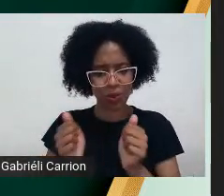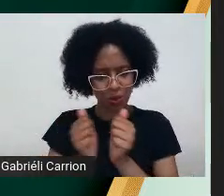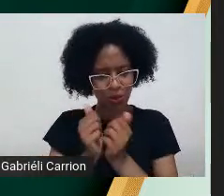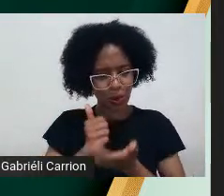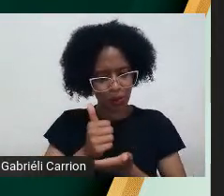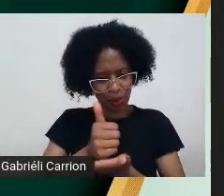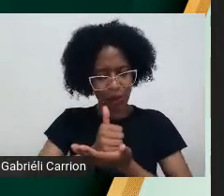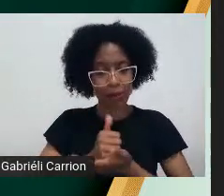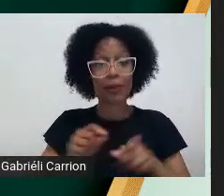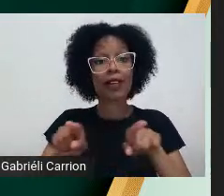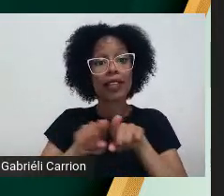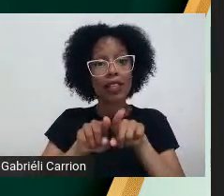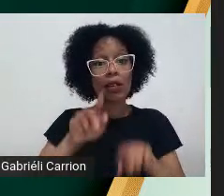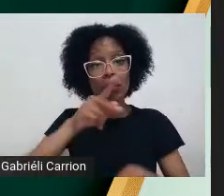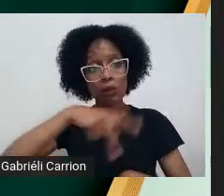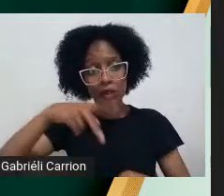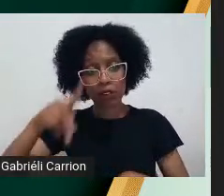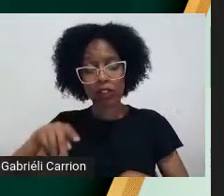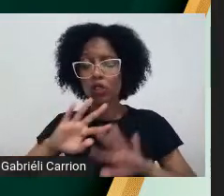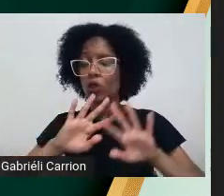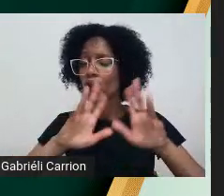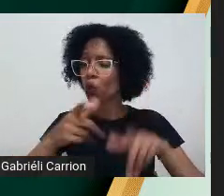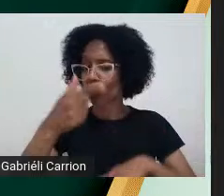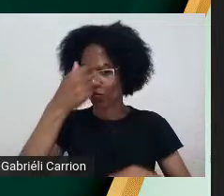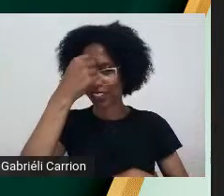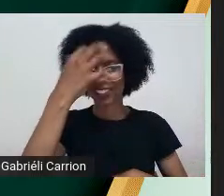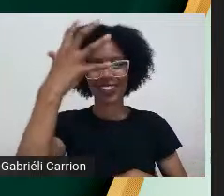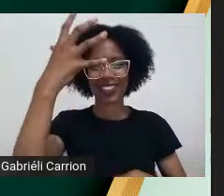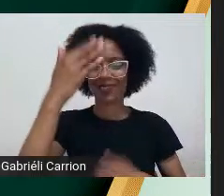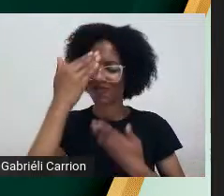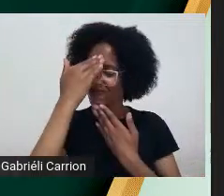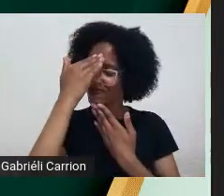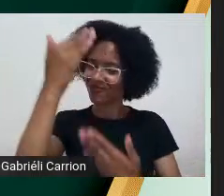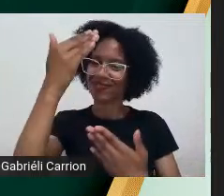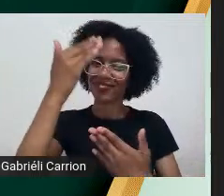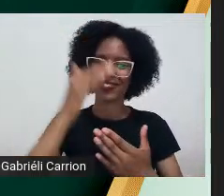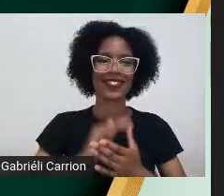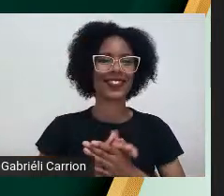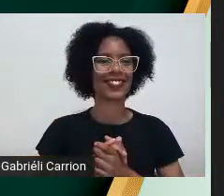aos professores e toda a instituição Unipampa. Muito obrigado.